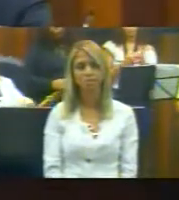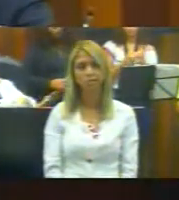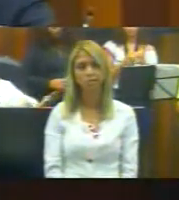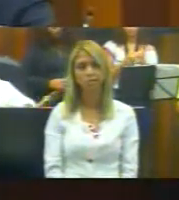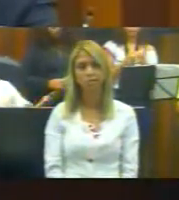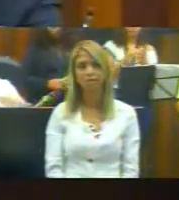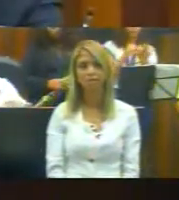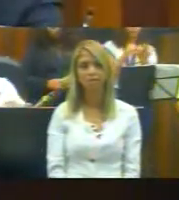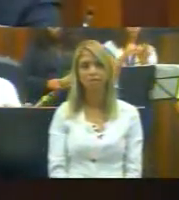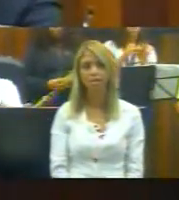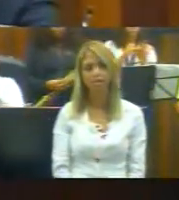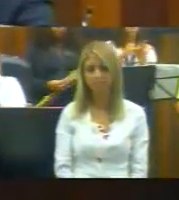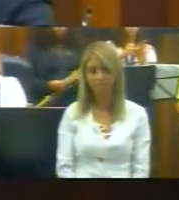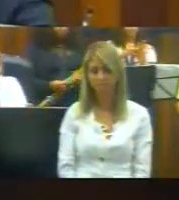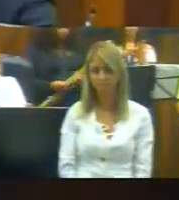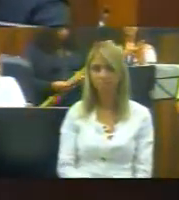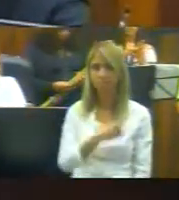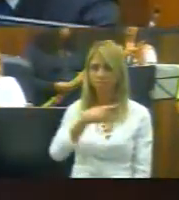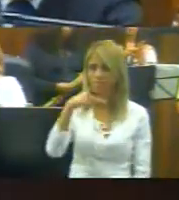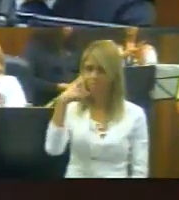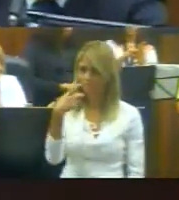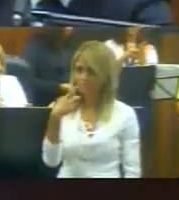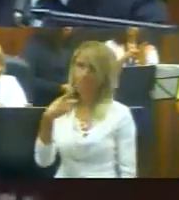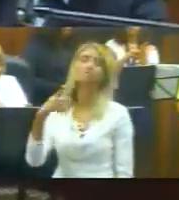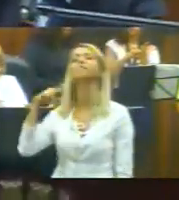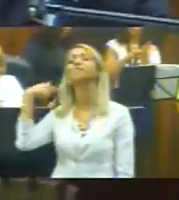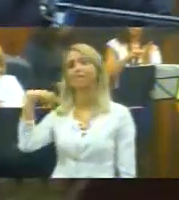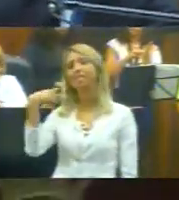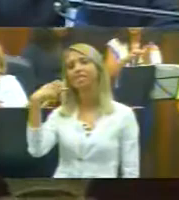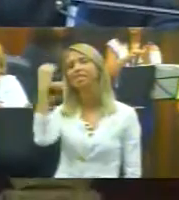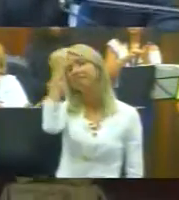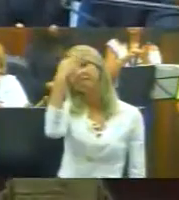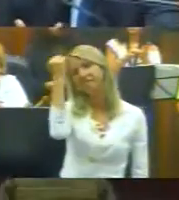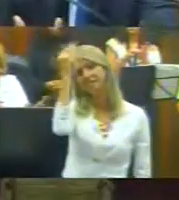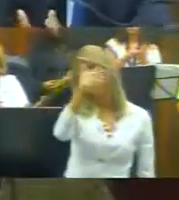Nobre vereador Luiz. Luiz,